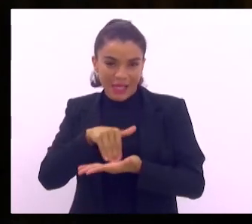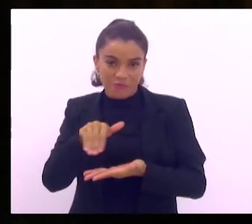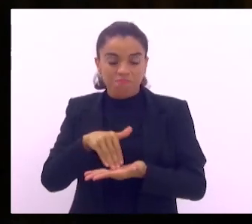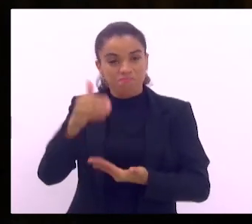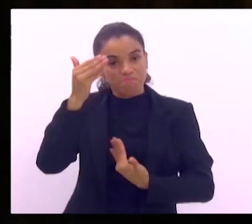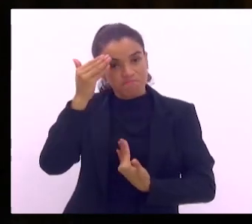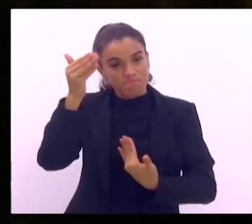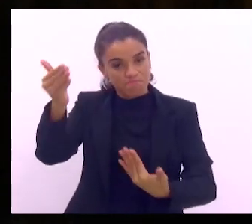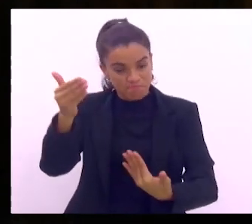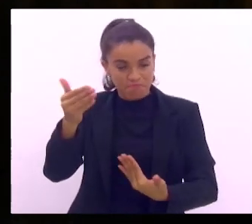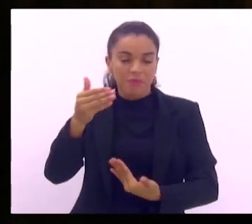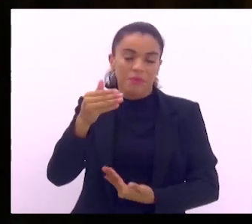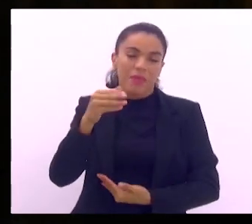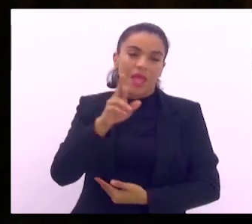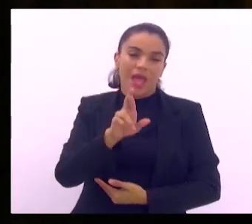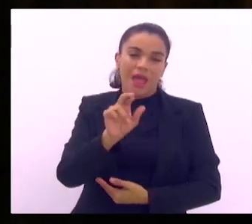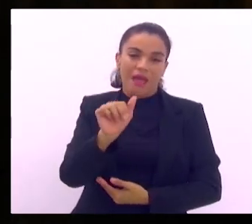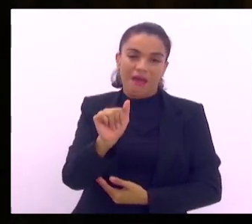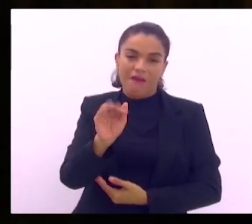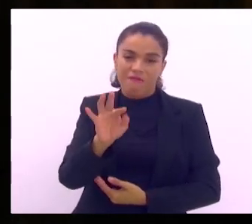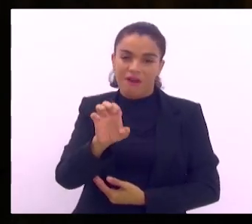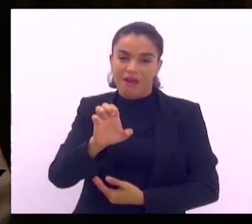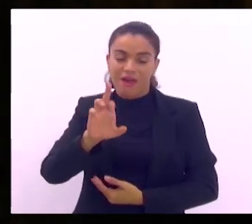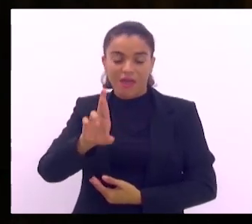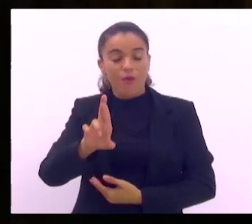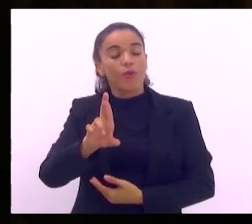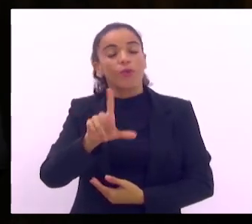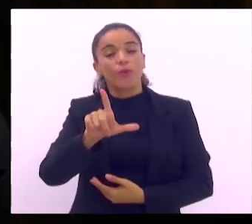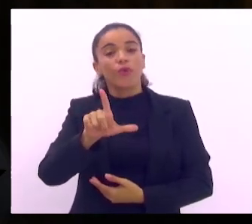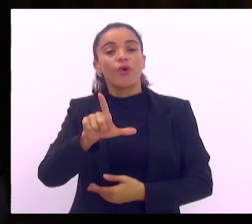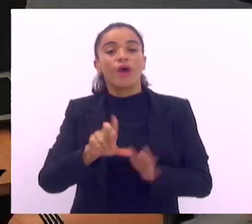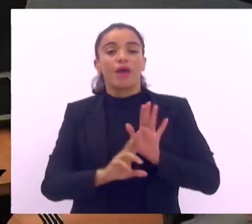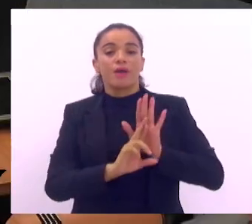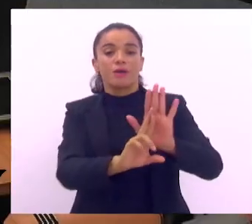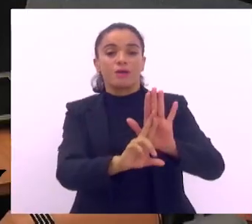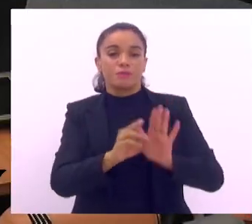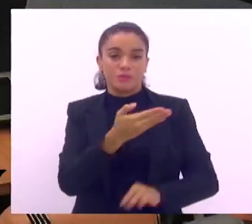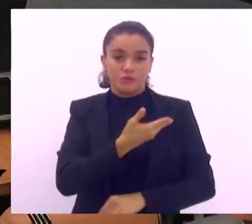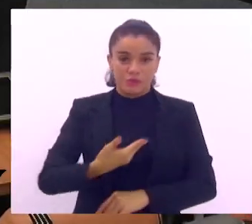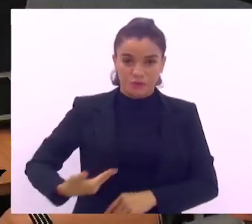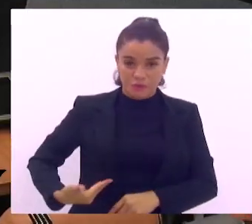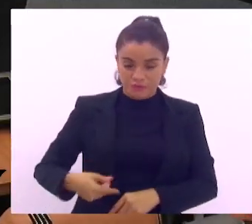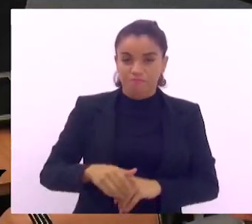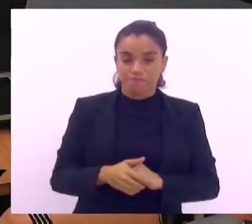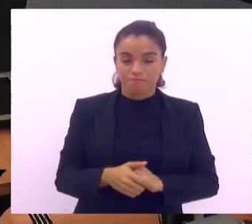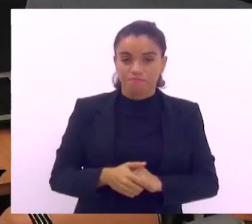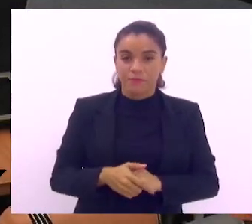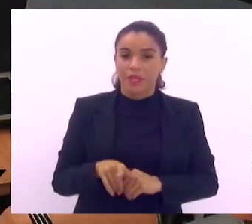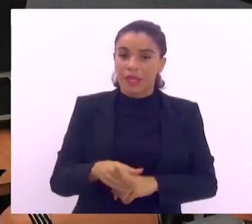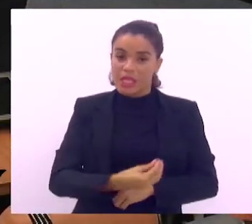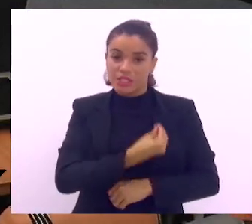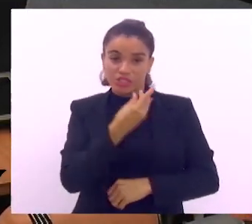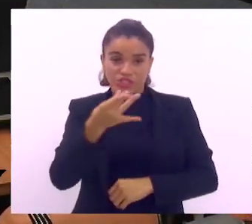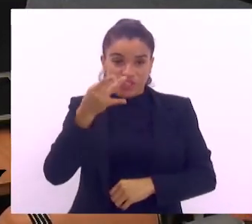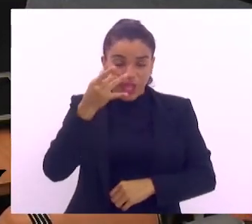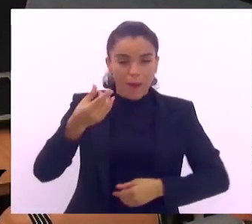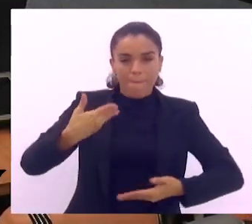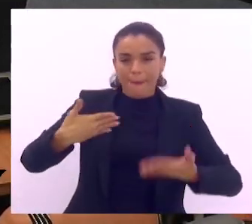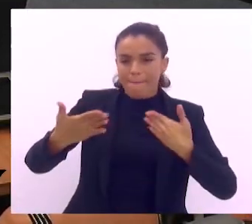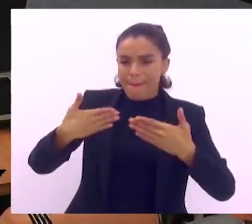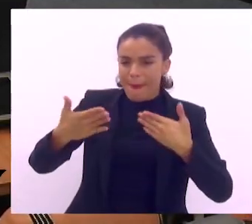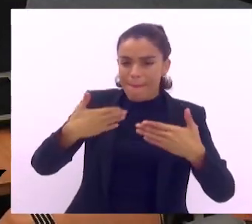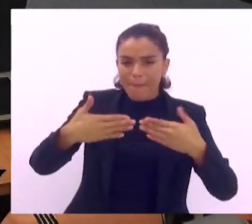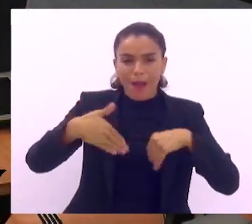secretário Rafael Pisciani, aqui representando o governador, mas o secretário, enquanto secretário da pasta, ao estar aqui dialogando